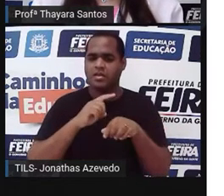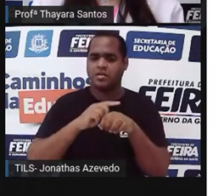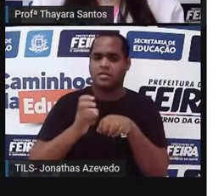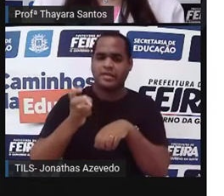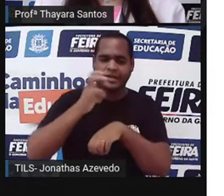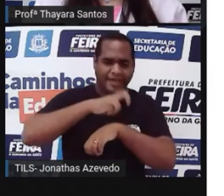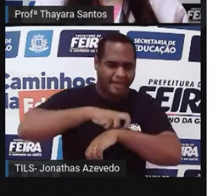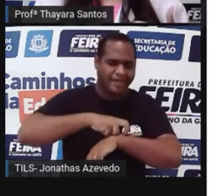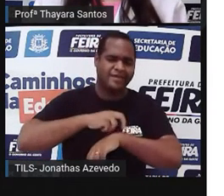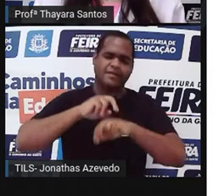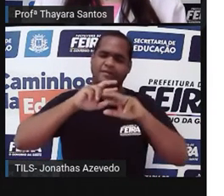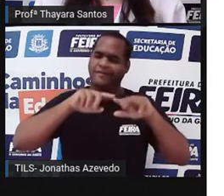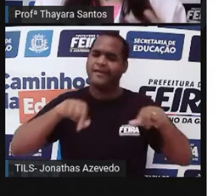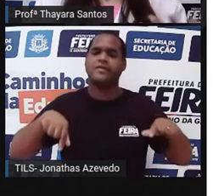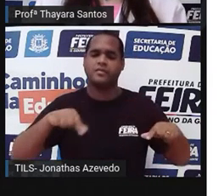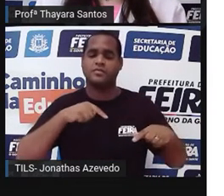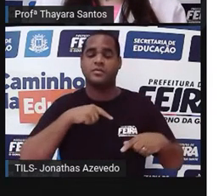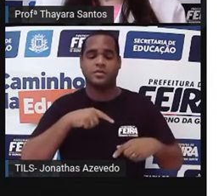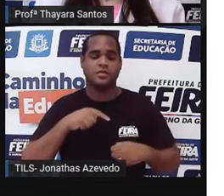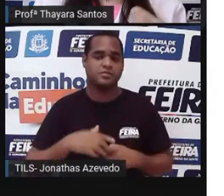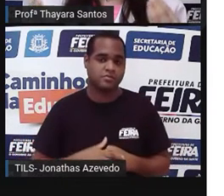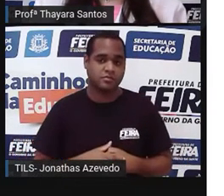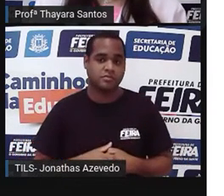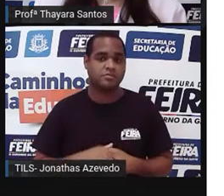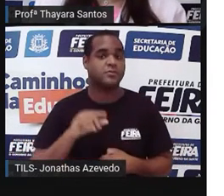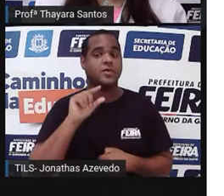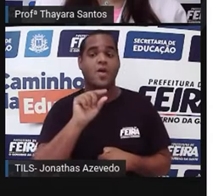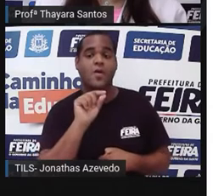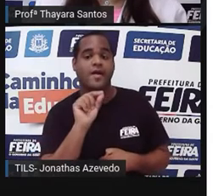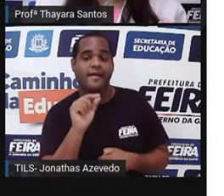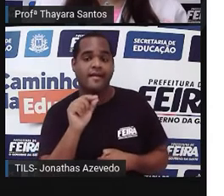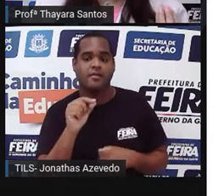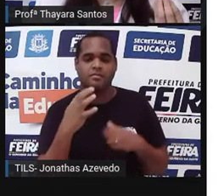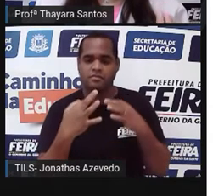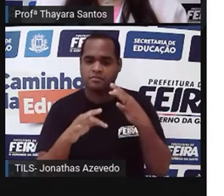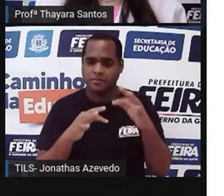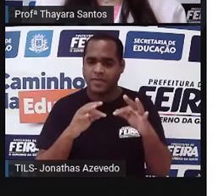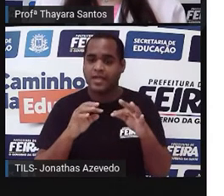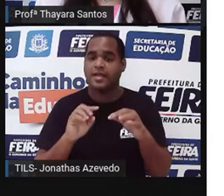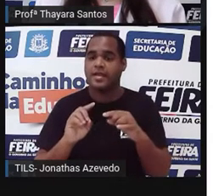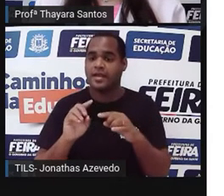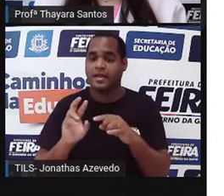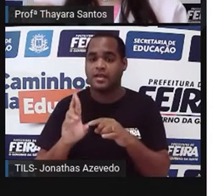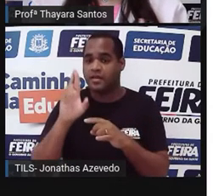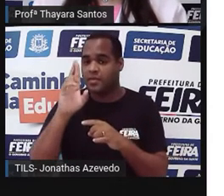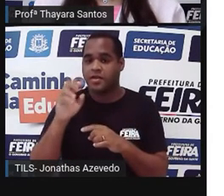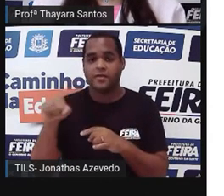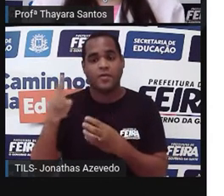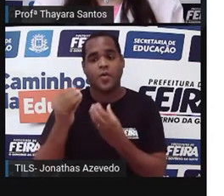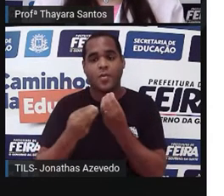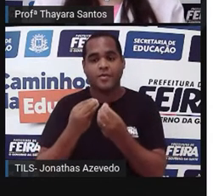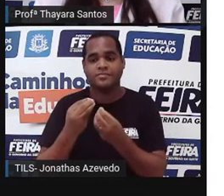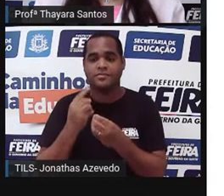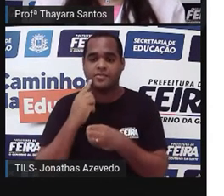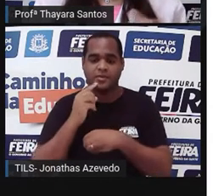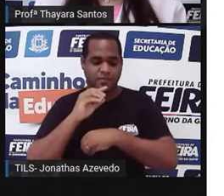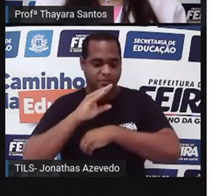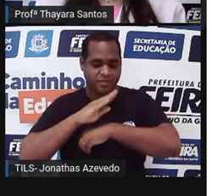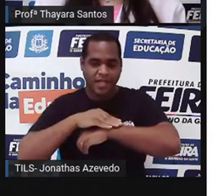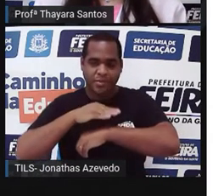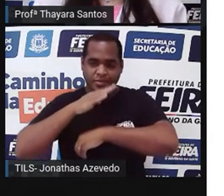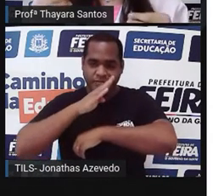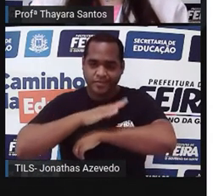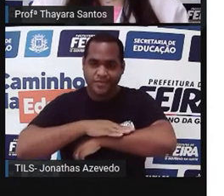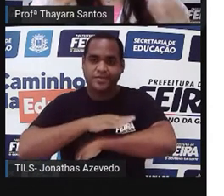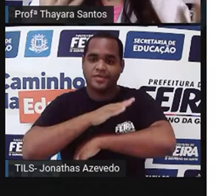tem a chikungunya. E quem é que faz o controle populacional desse mosquito? Os sapos, por exemplo, os